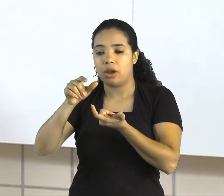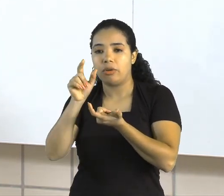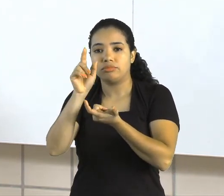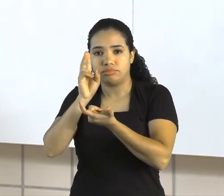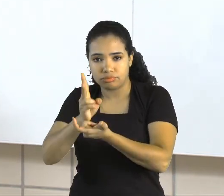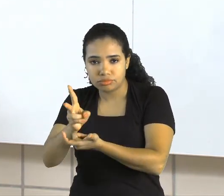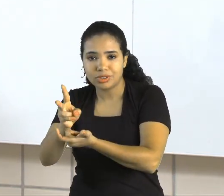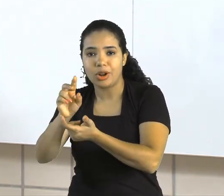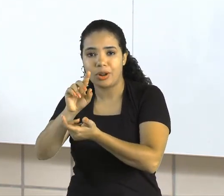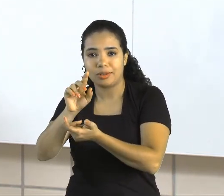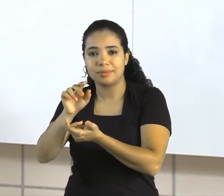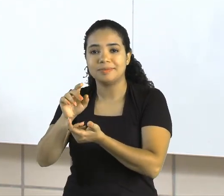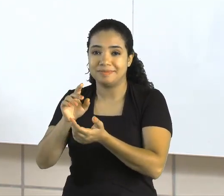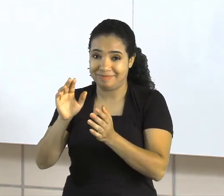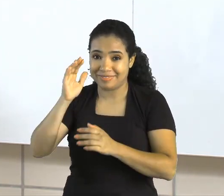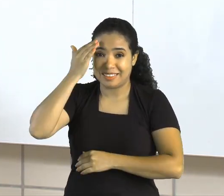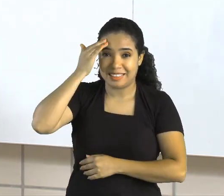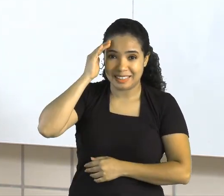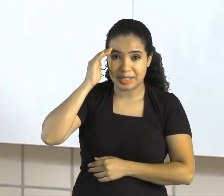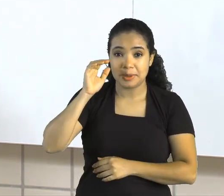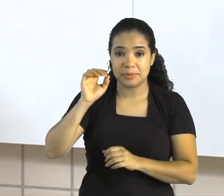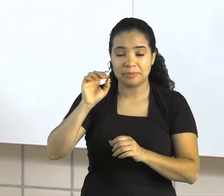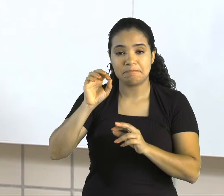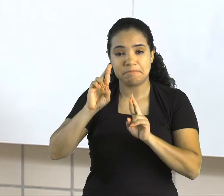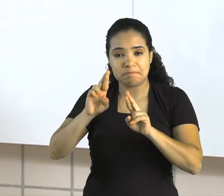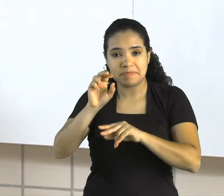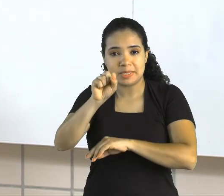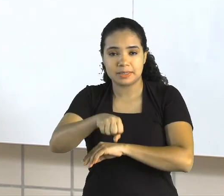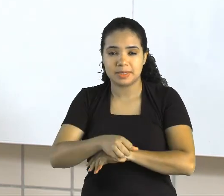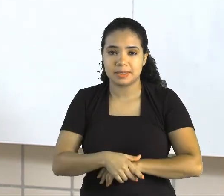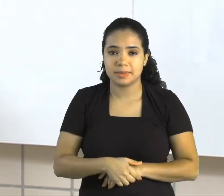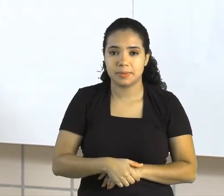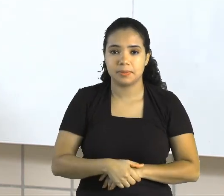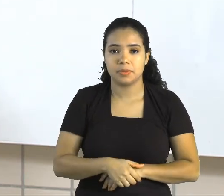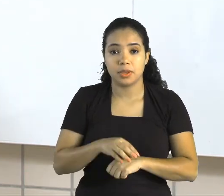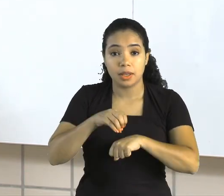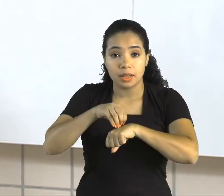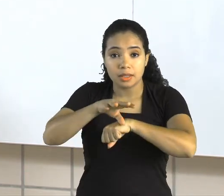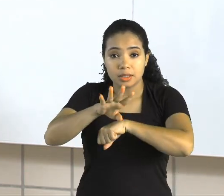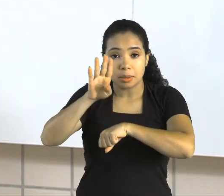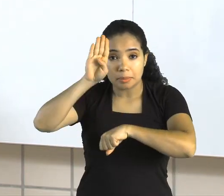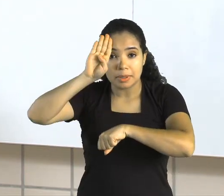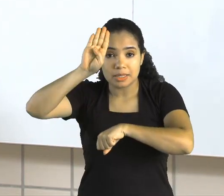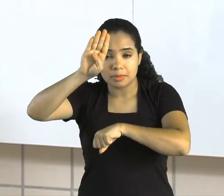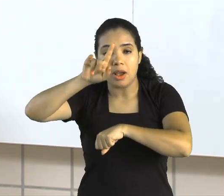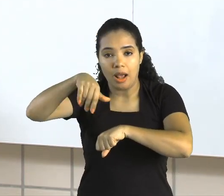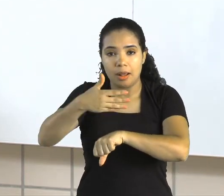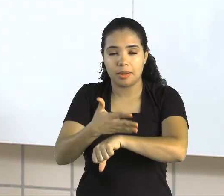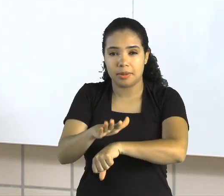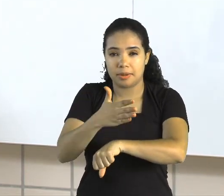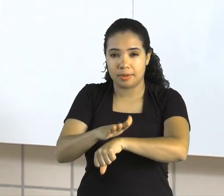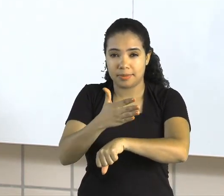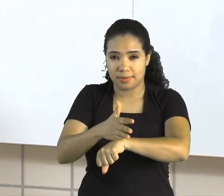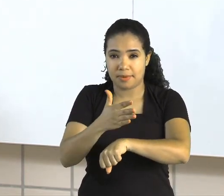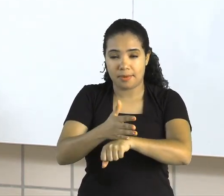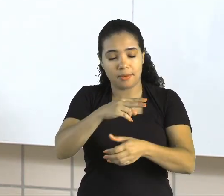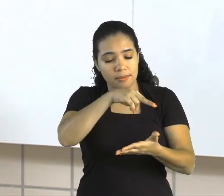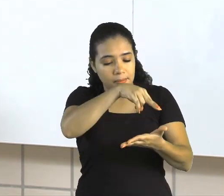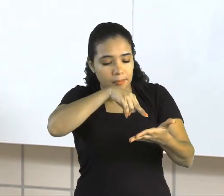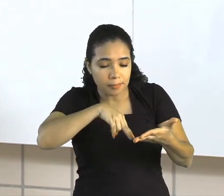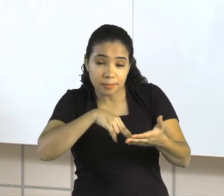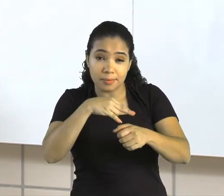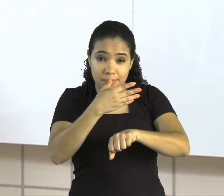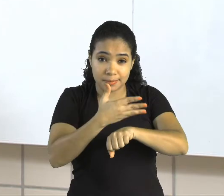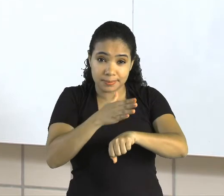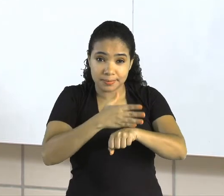Compreendido? Espero que sim. E a dica principal, a prática da leitura. Através da prática da leitura